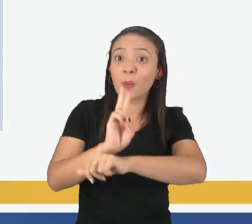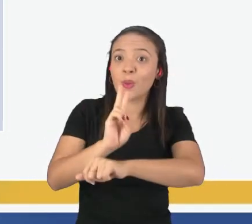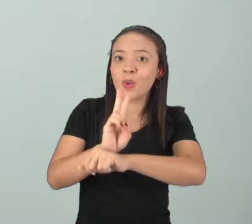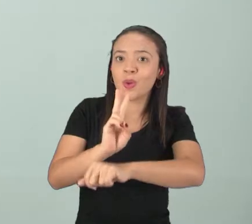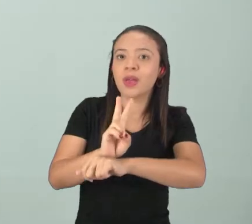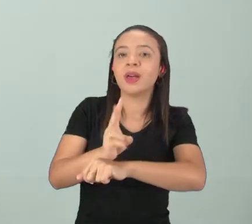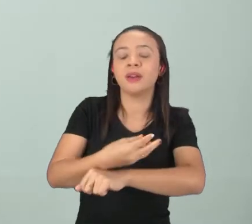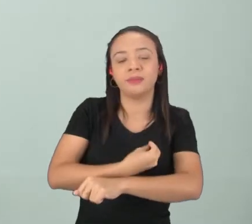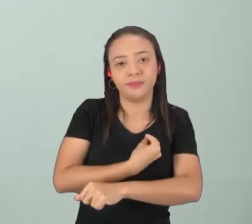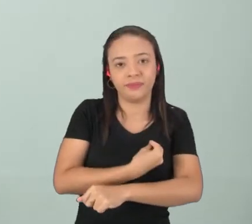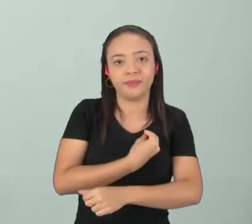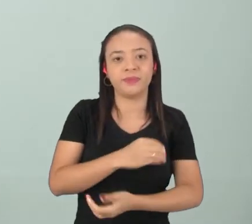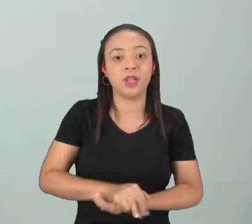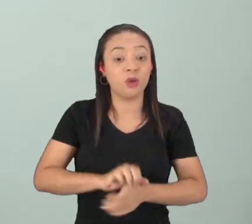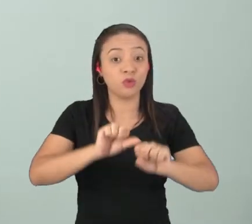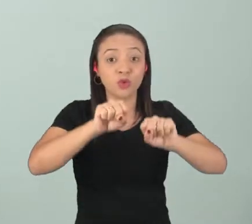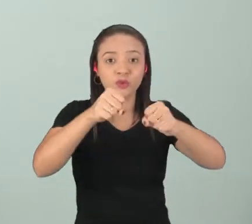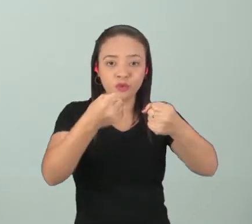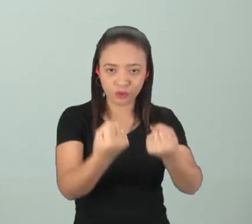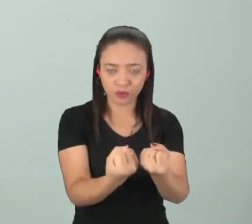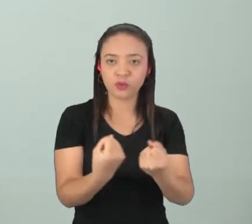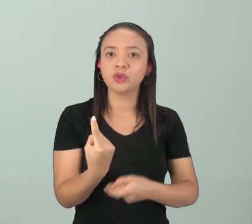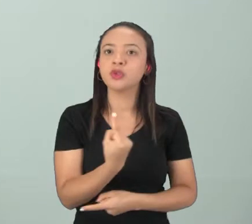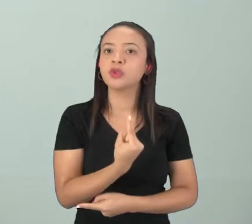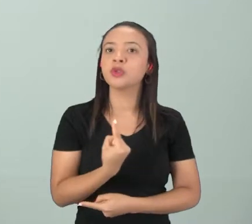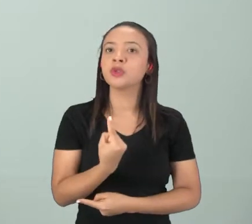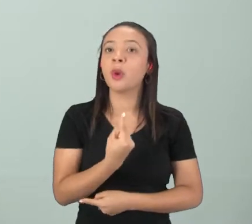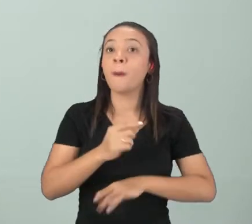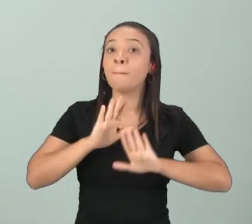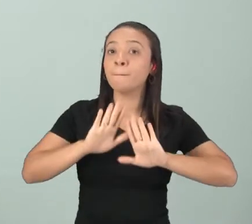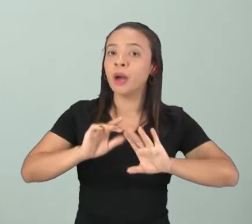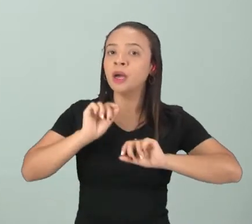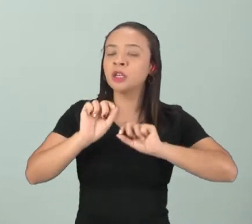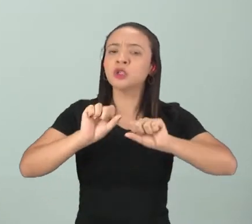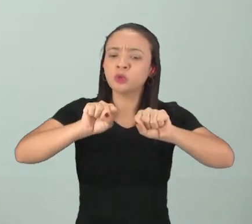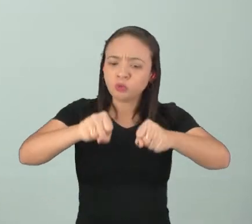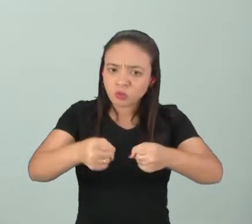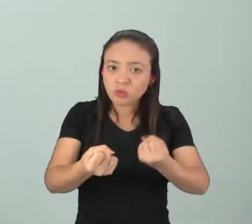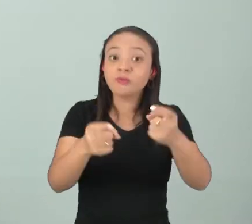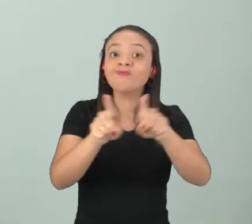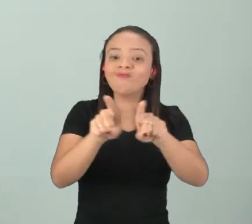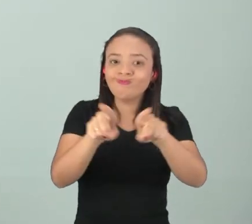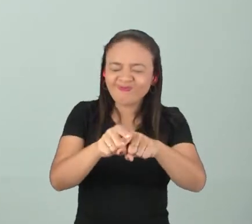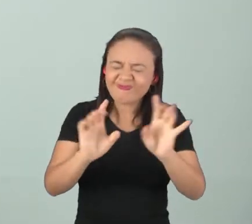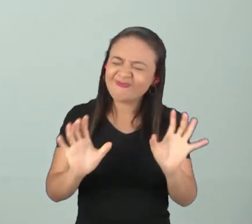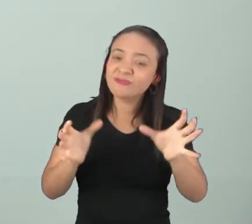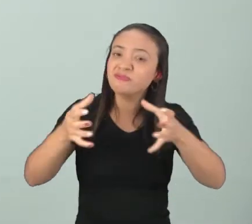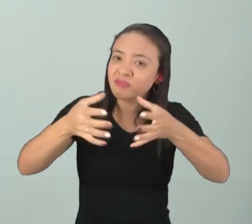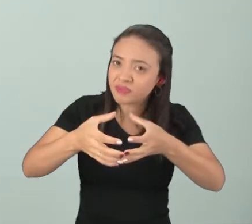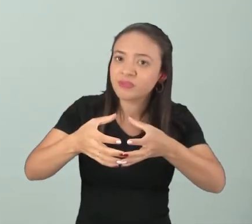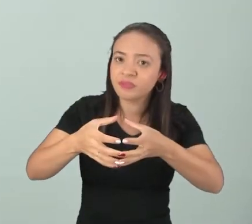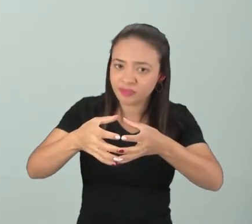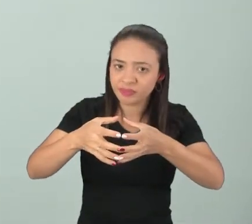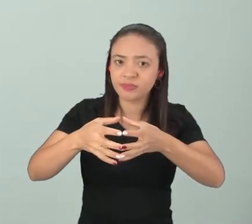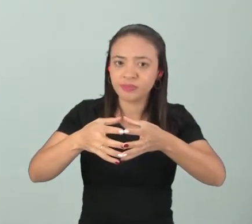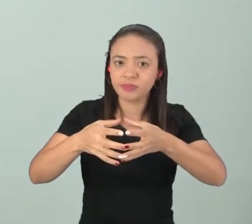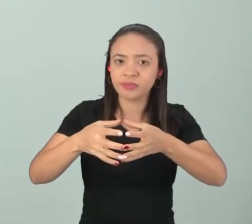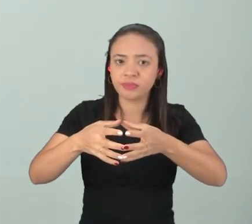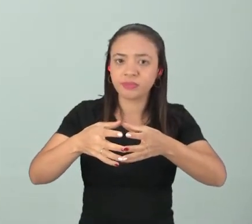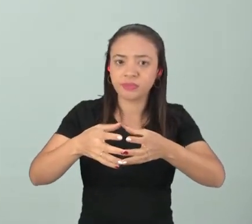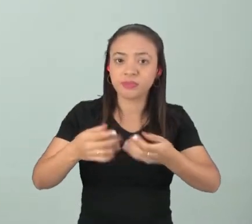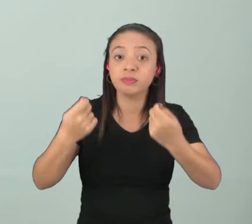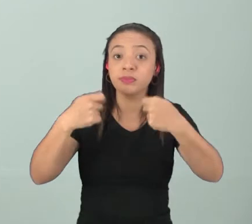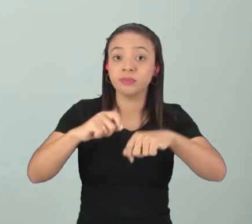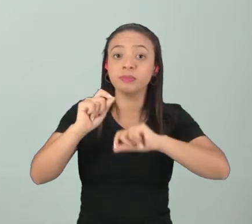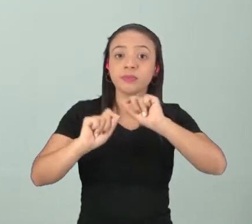vida. Preservação da vida é um esforço individual, mas tem que se tornar um esforço coletivo para que